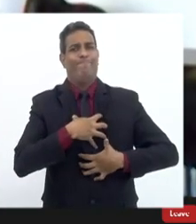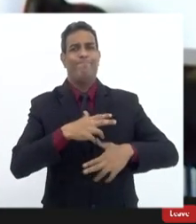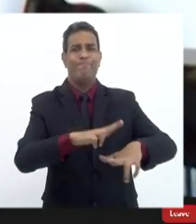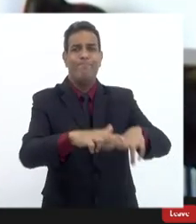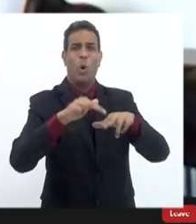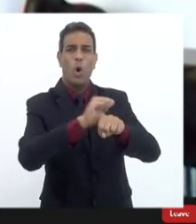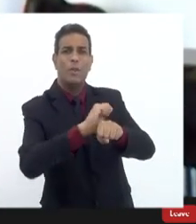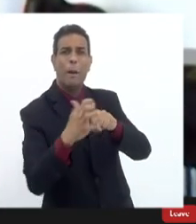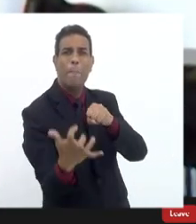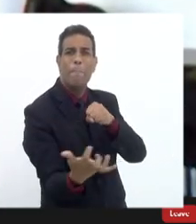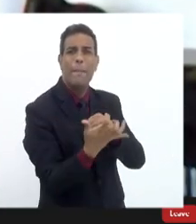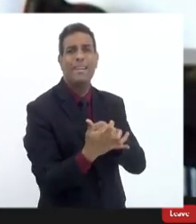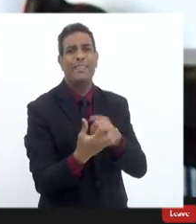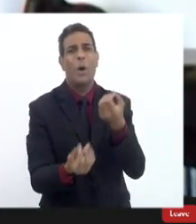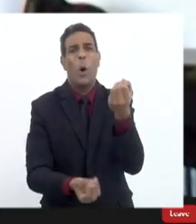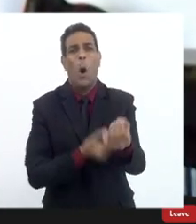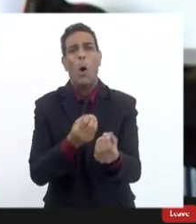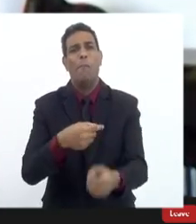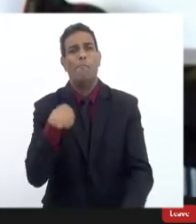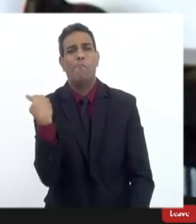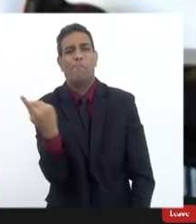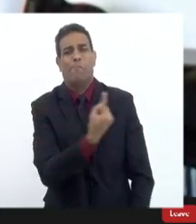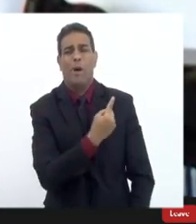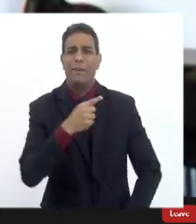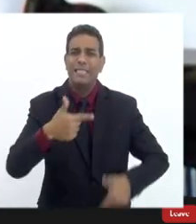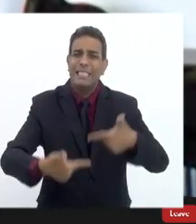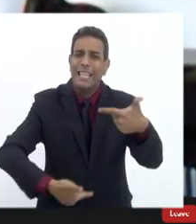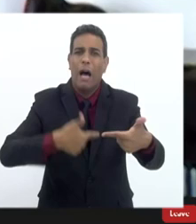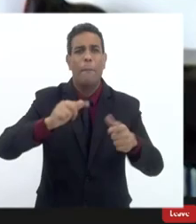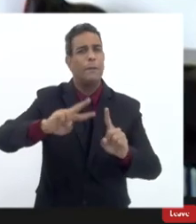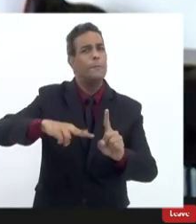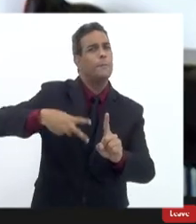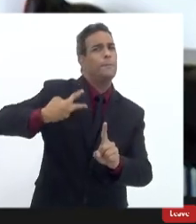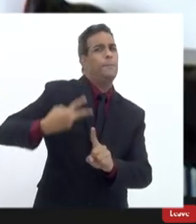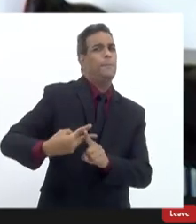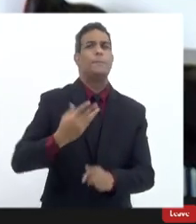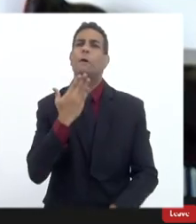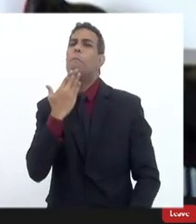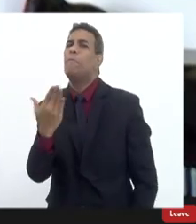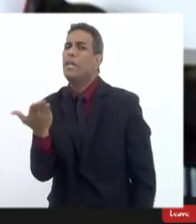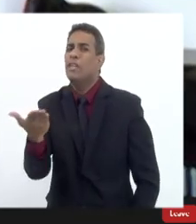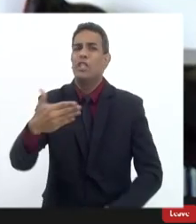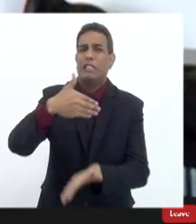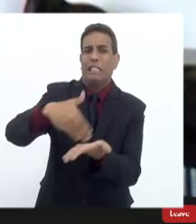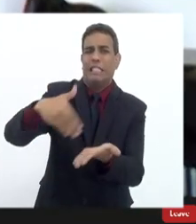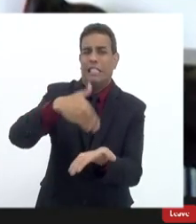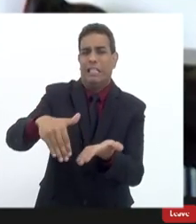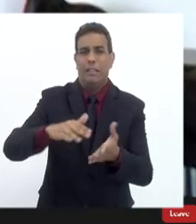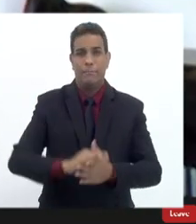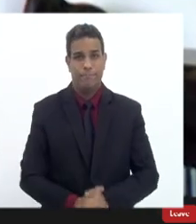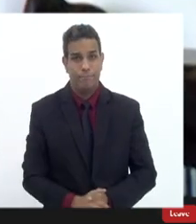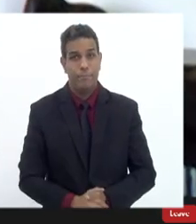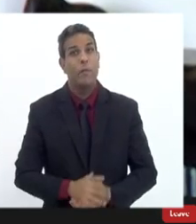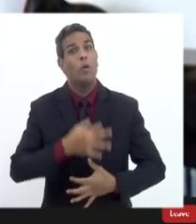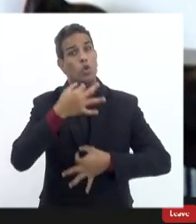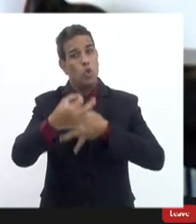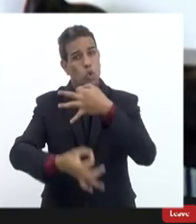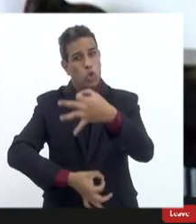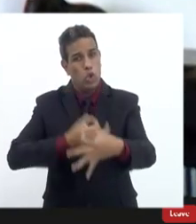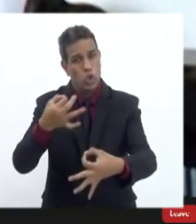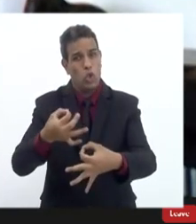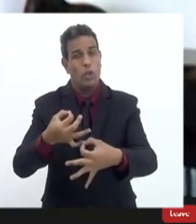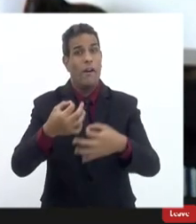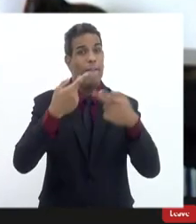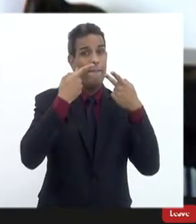impôs e por isso todos nós temos que nos desdobrar. Então eu quero colocar que nós vamos sugerir que além